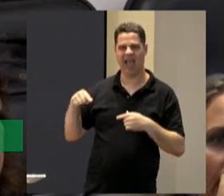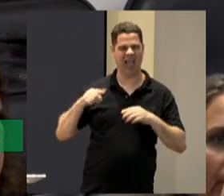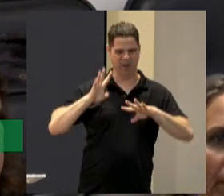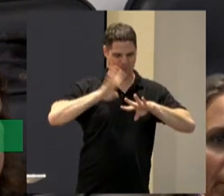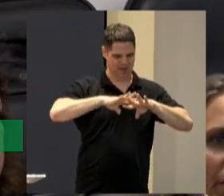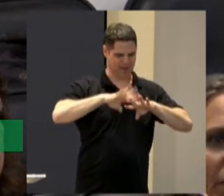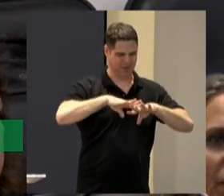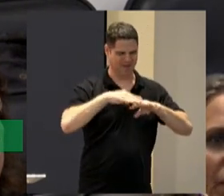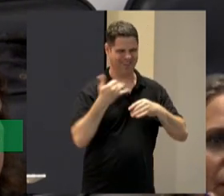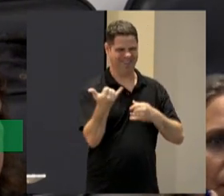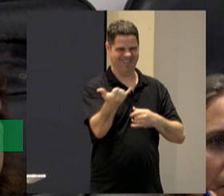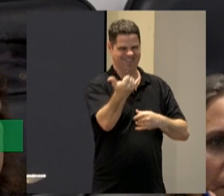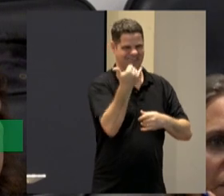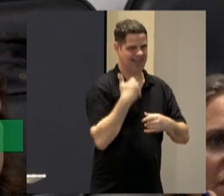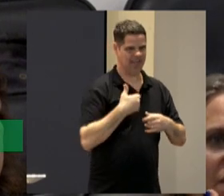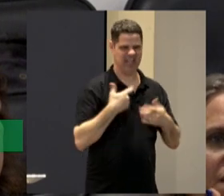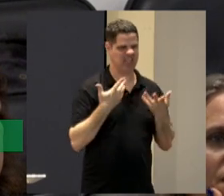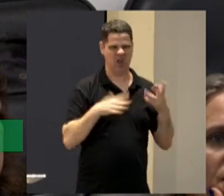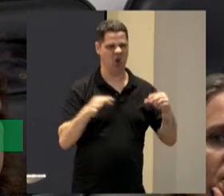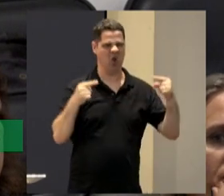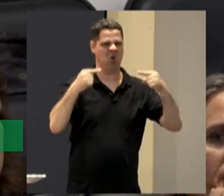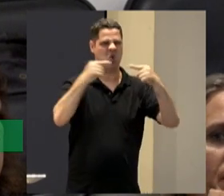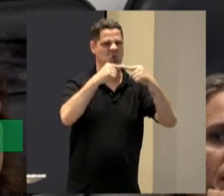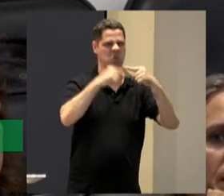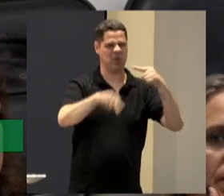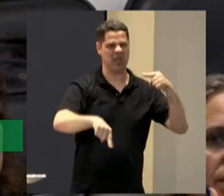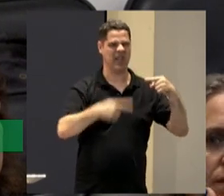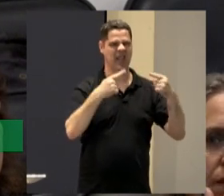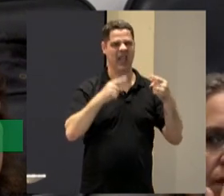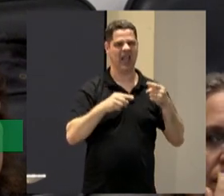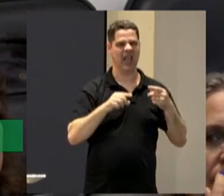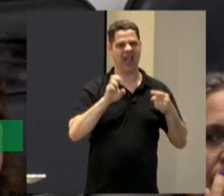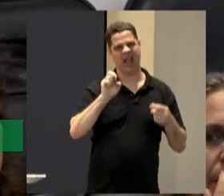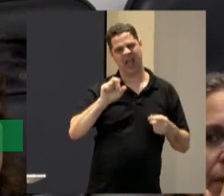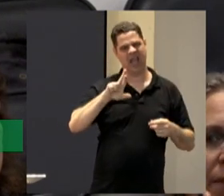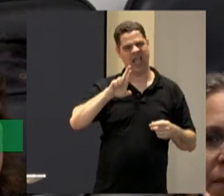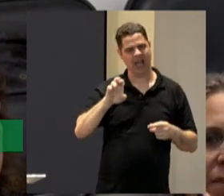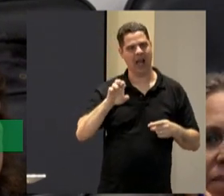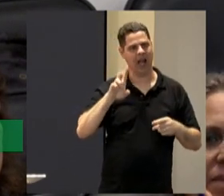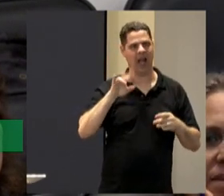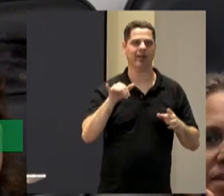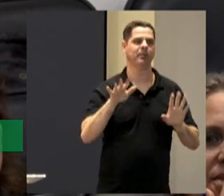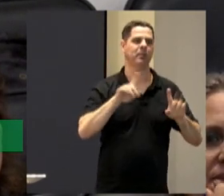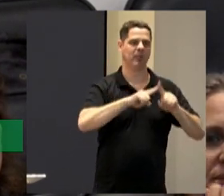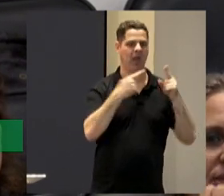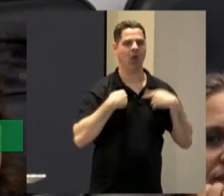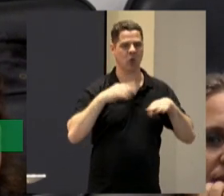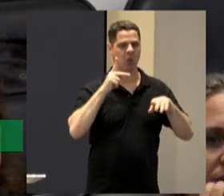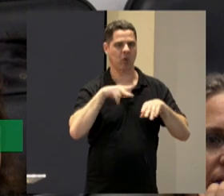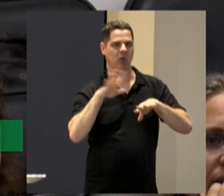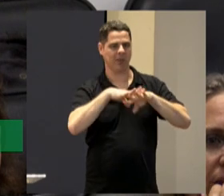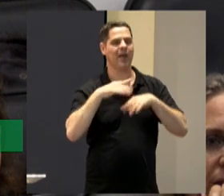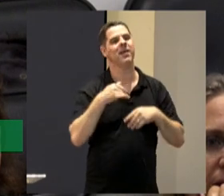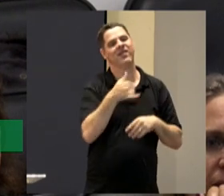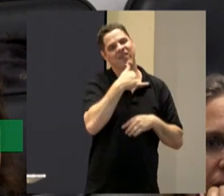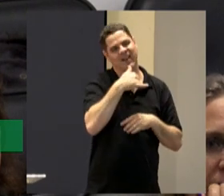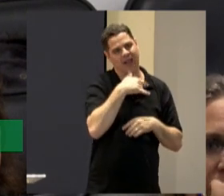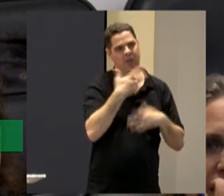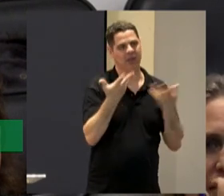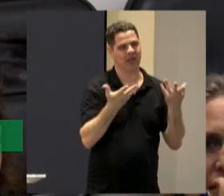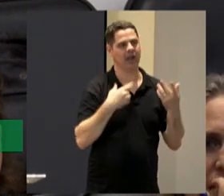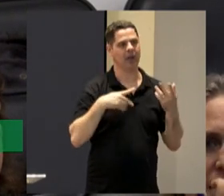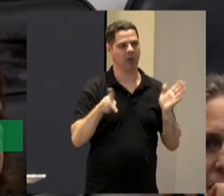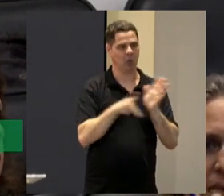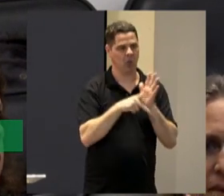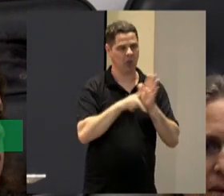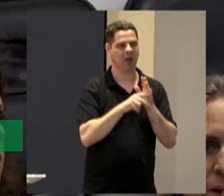matemática falou, de não ter esse tipo de formação e dizer que infelizmente a gente ainda passa por isso, principalmente na